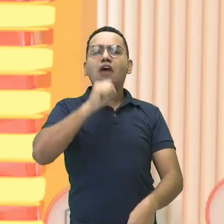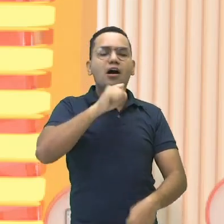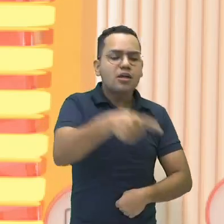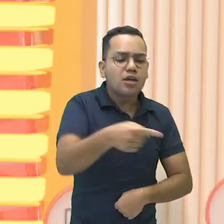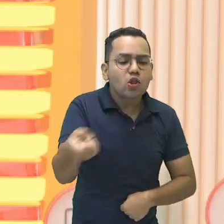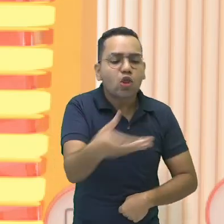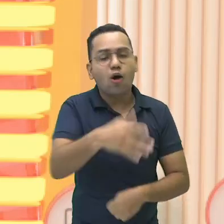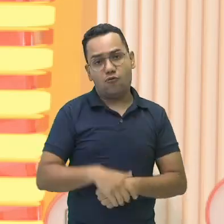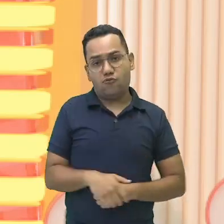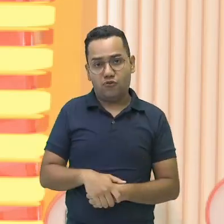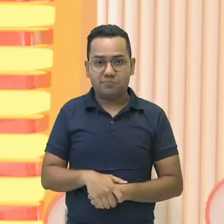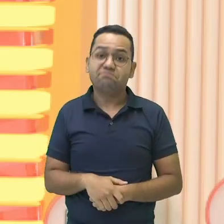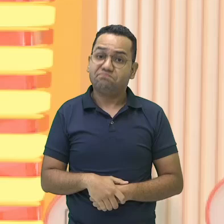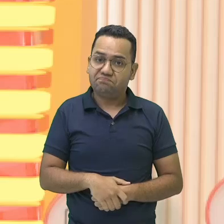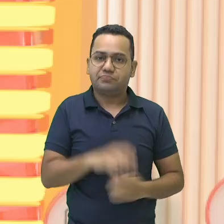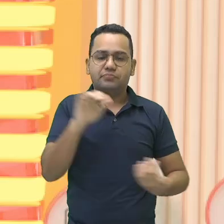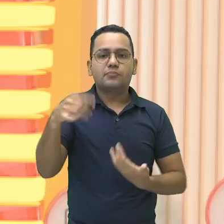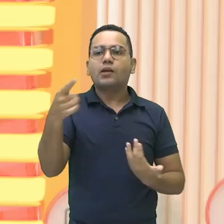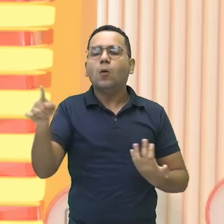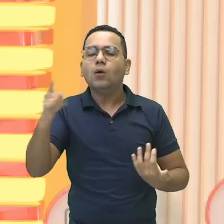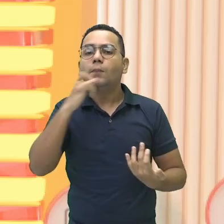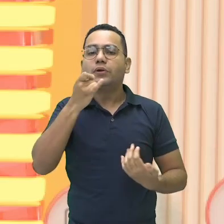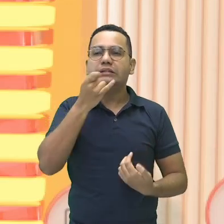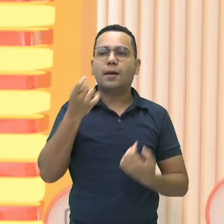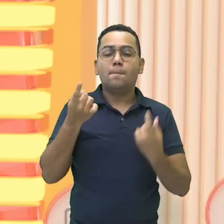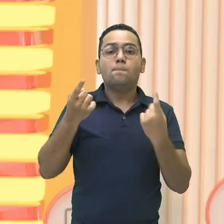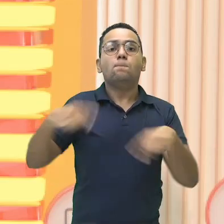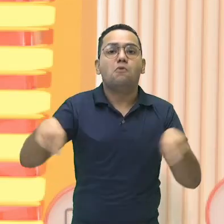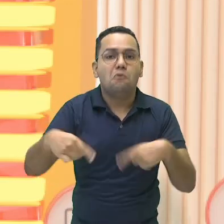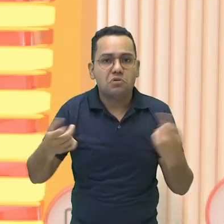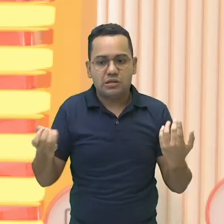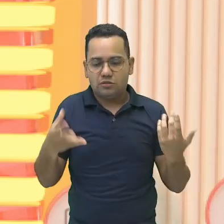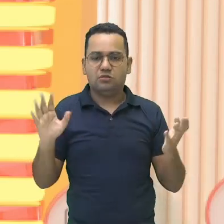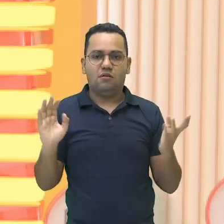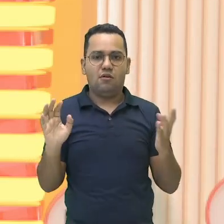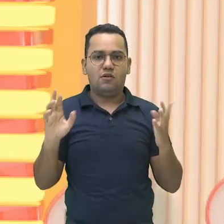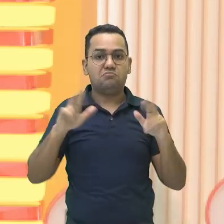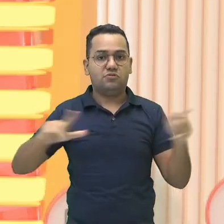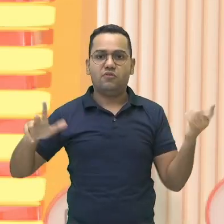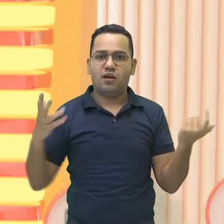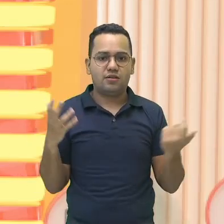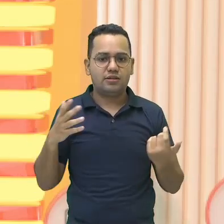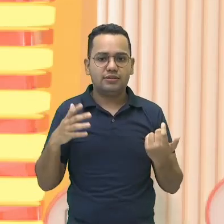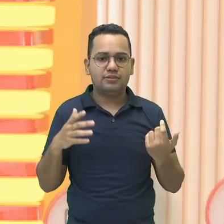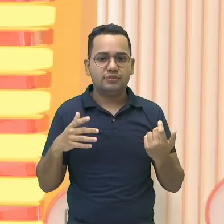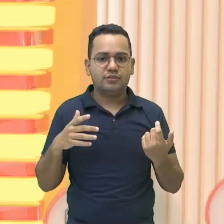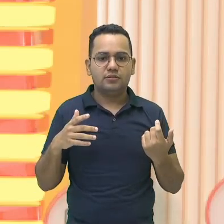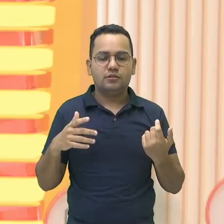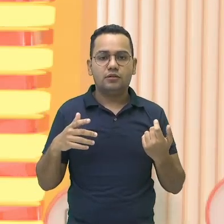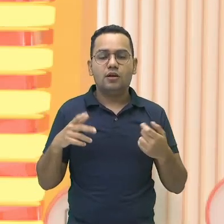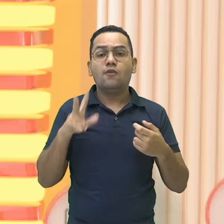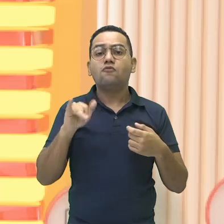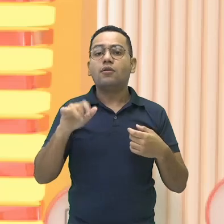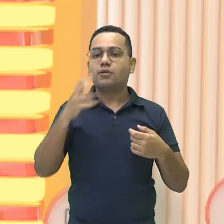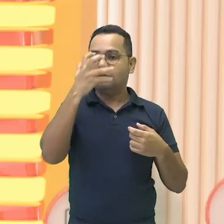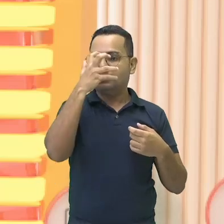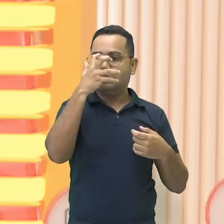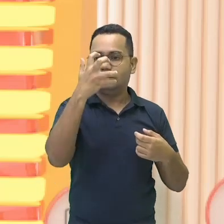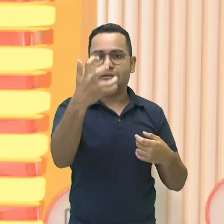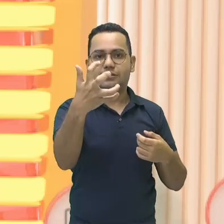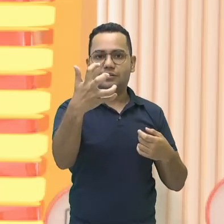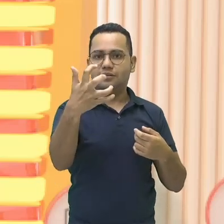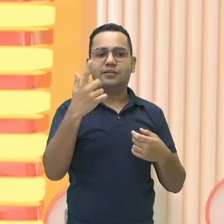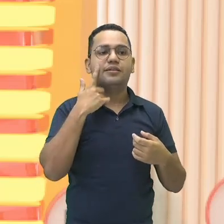um álbum novo, sempre tem uma música nova, um estilo novo chegando por aí, né? E isso acaba atraindo as pessoas e, consequentemente, as